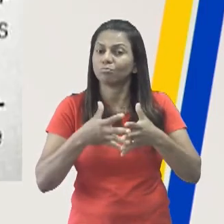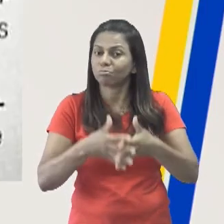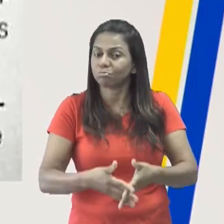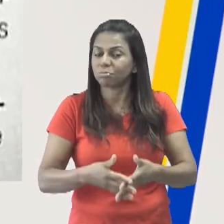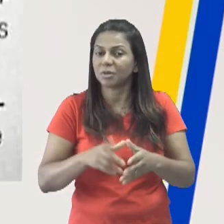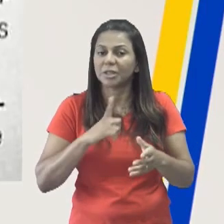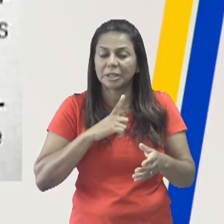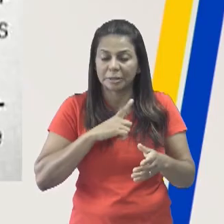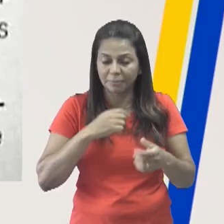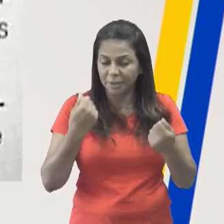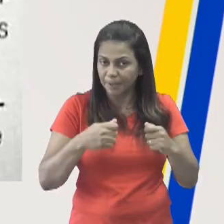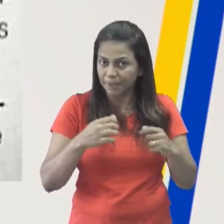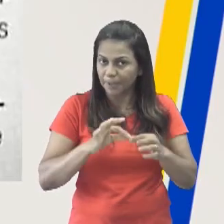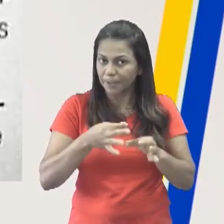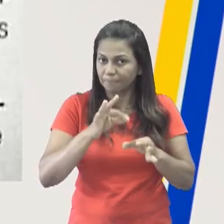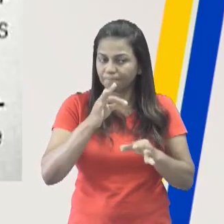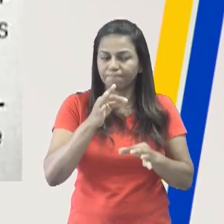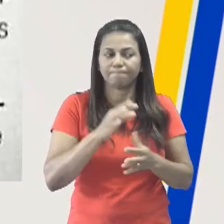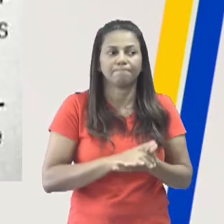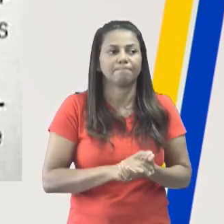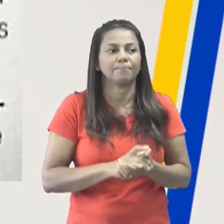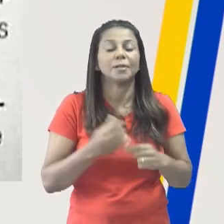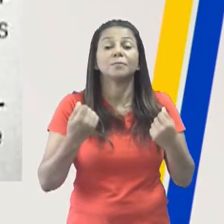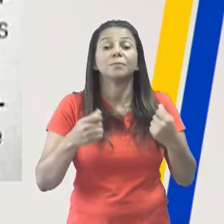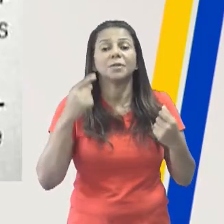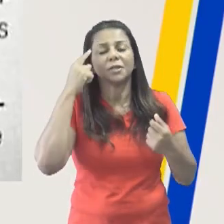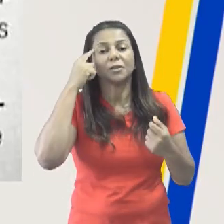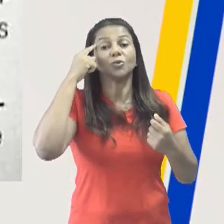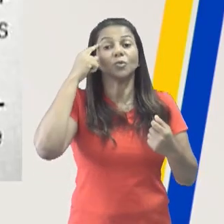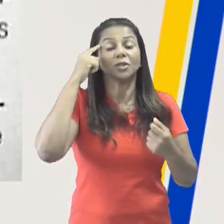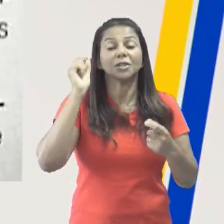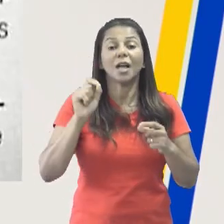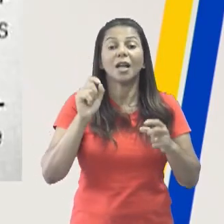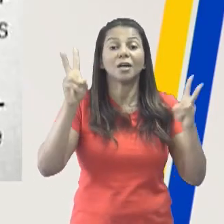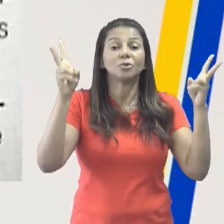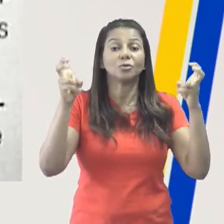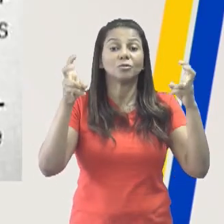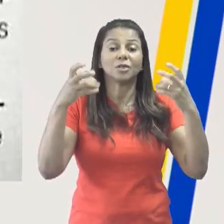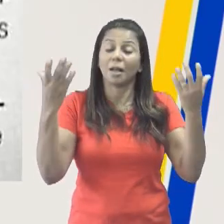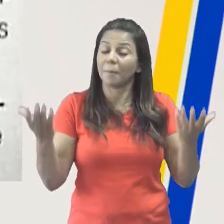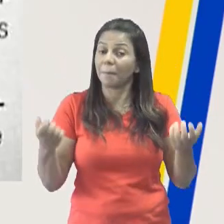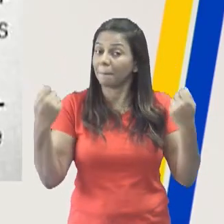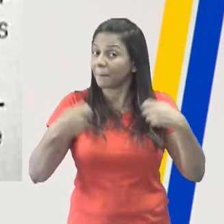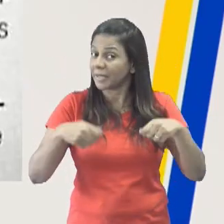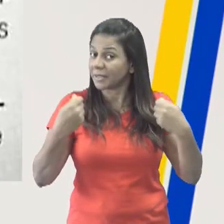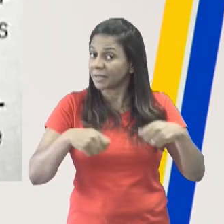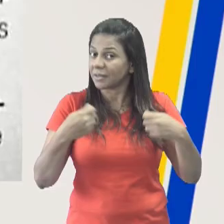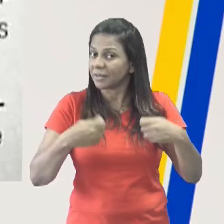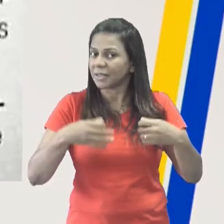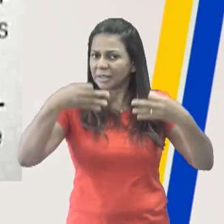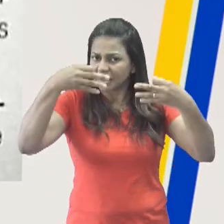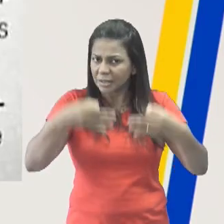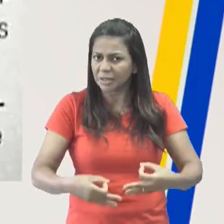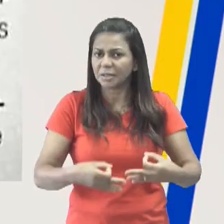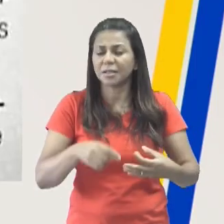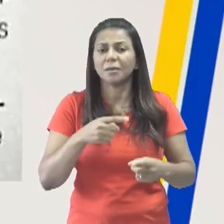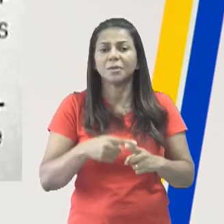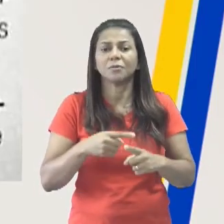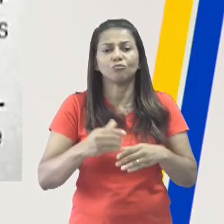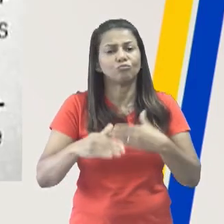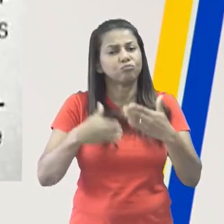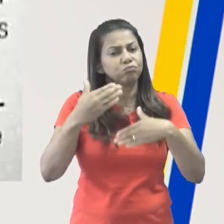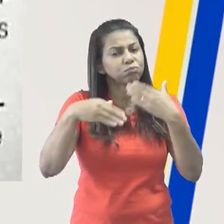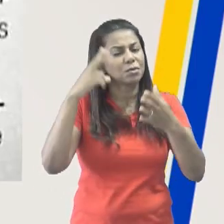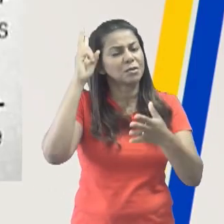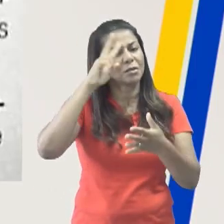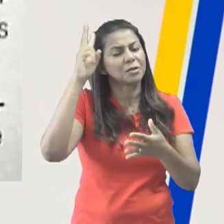ter um enredo, né? E tem que ter uma ideia central ou um tema, que é exatamente para que vá desenvolver a